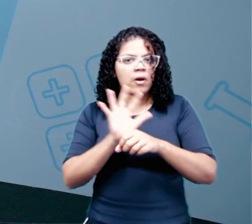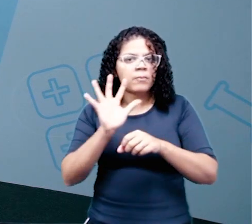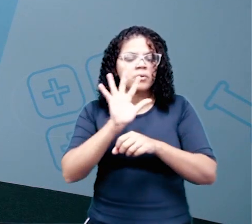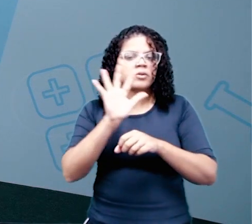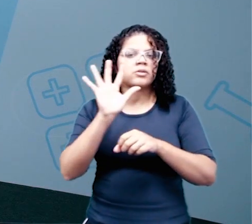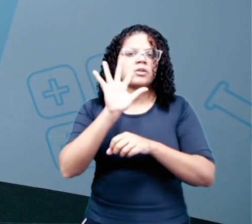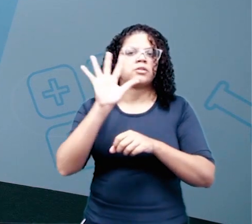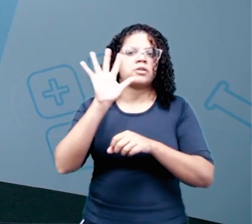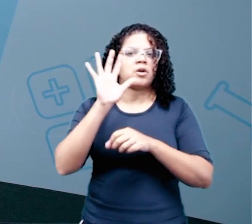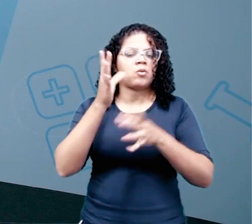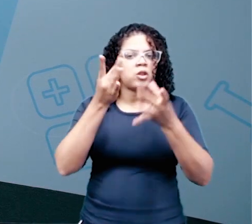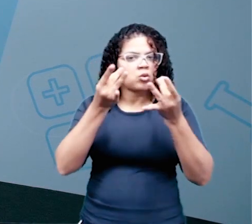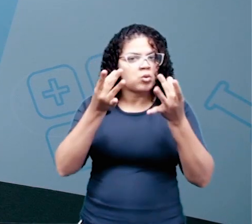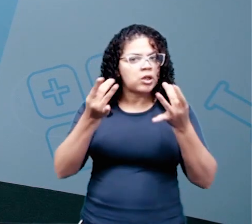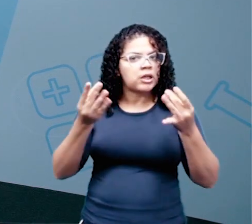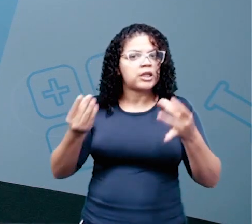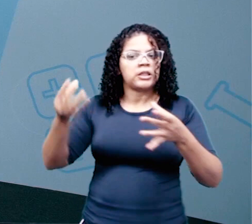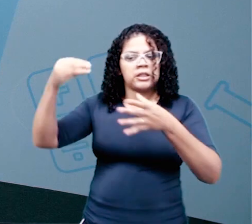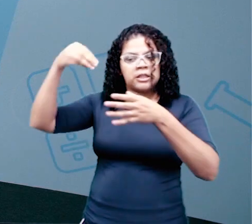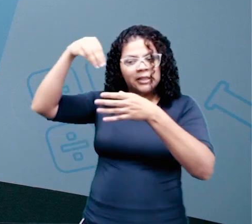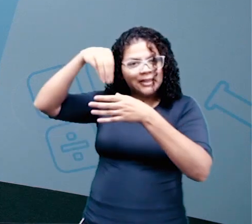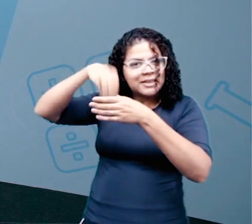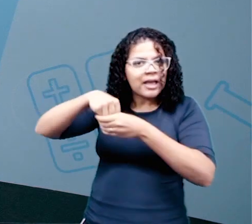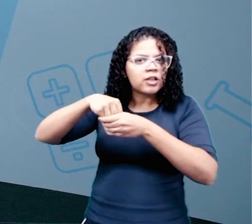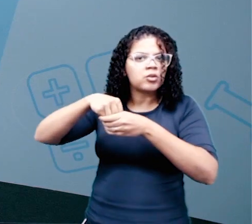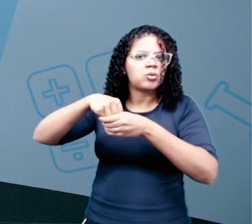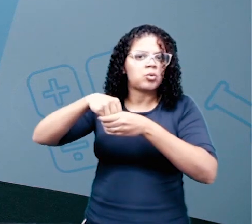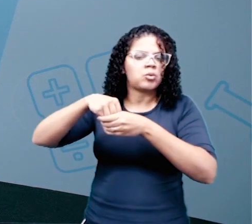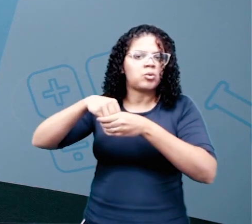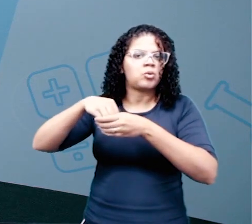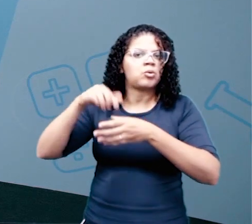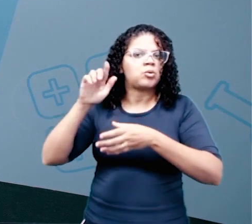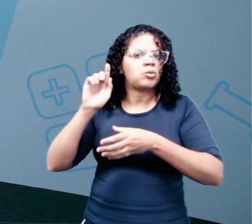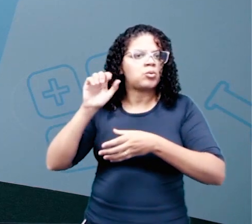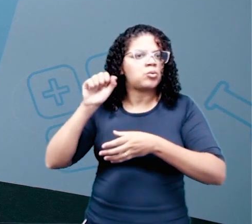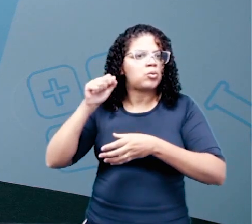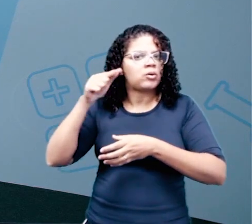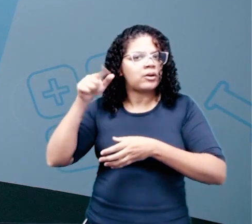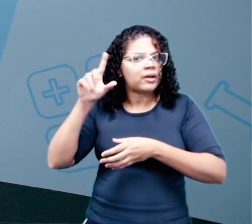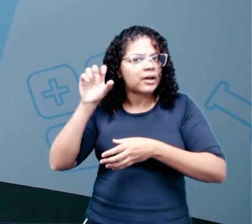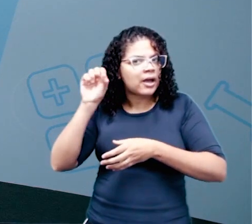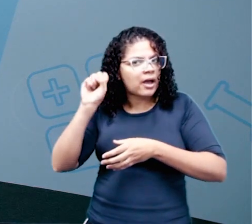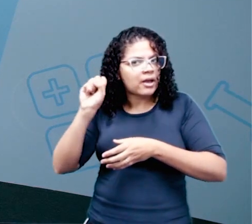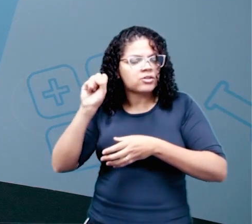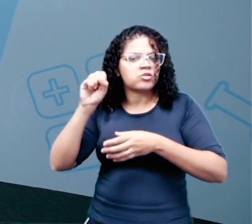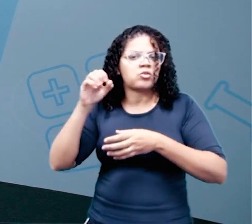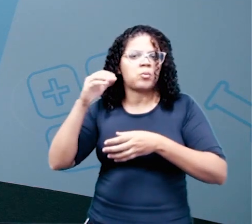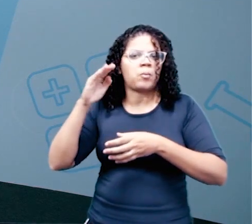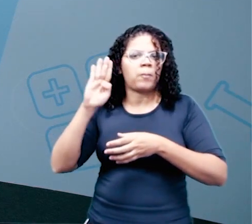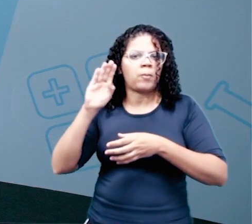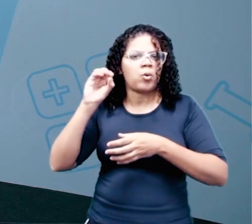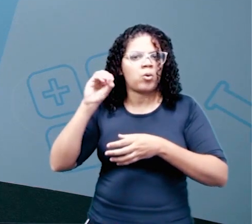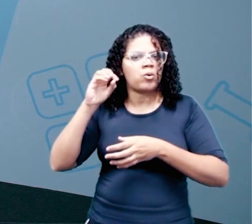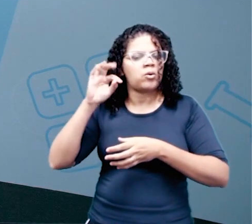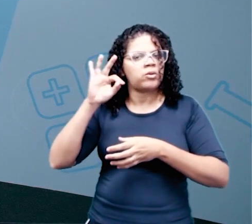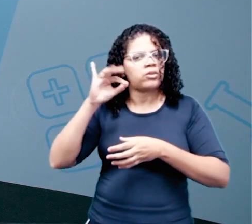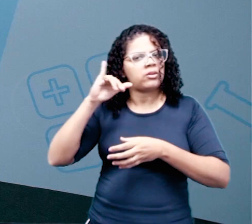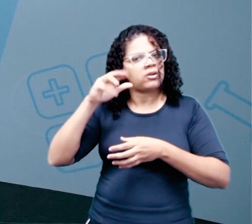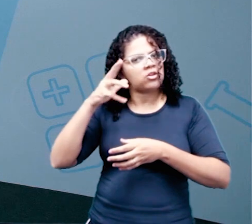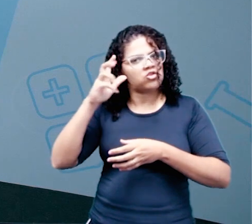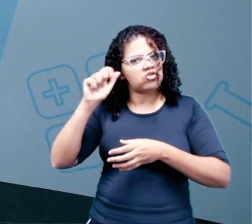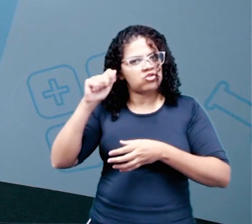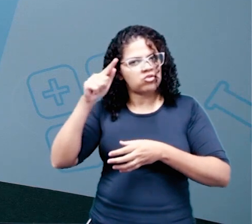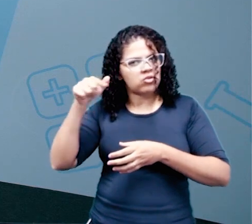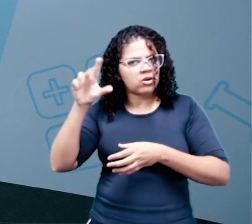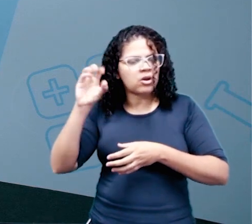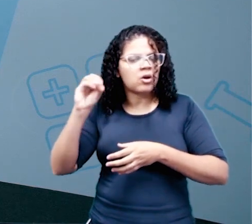o líquido dentro do botijão vira gás. E agora falou de outra mudança de estado físico, que é de sólido